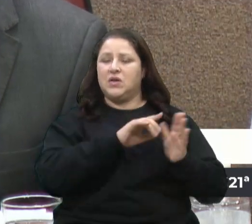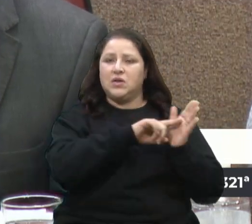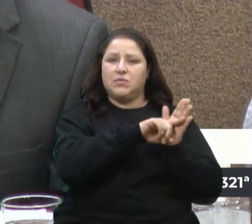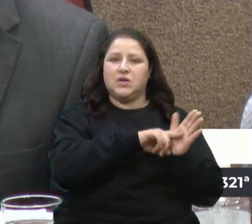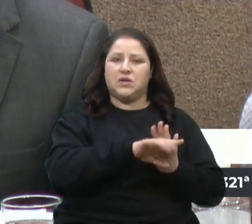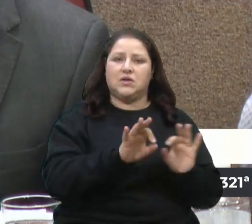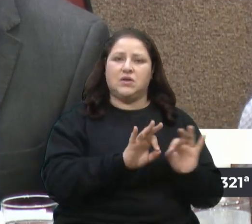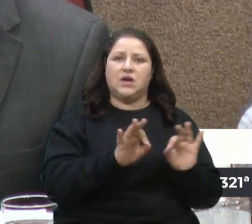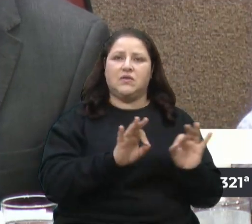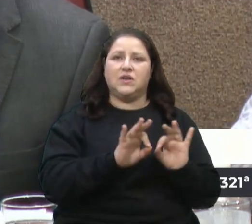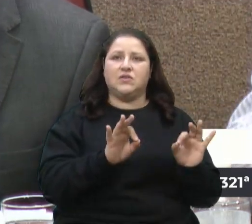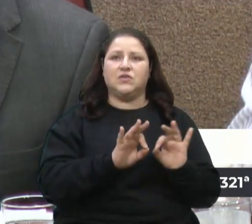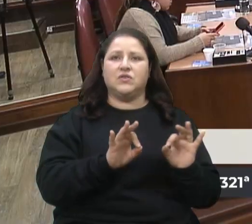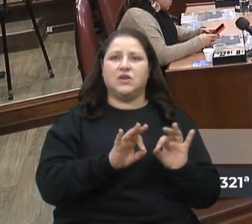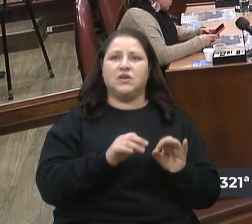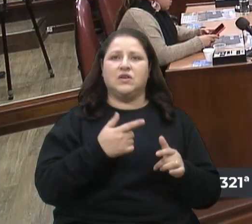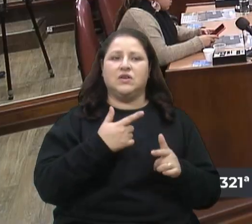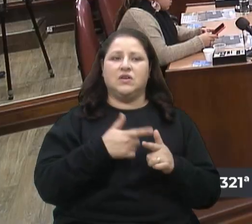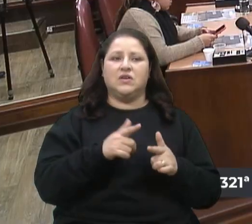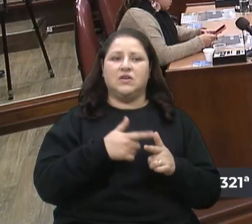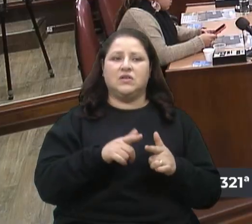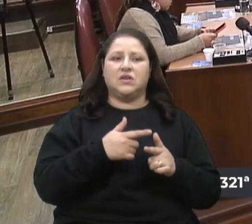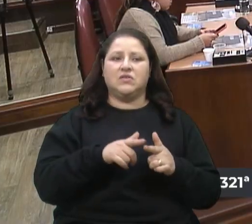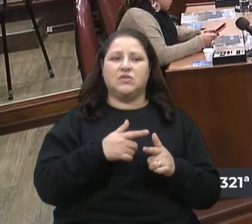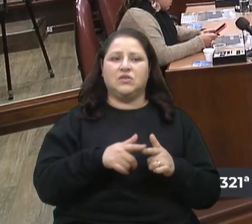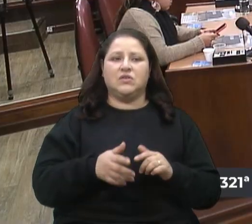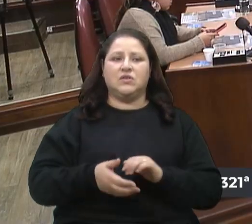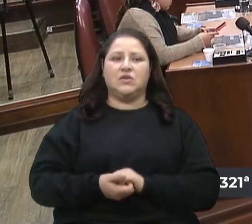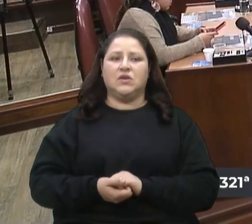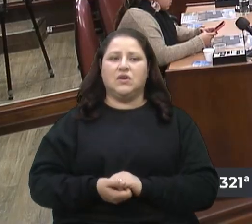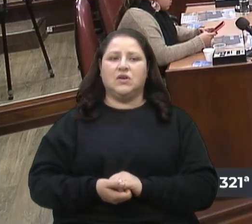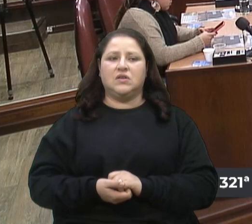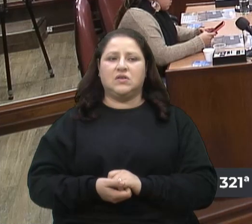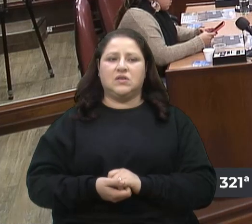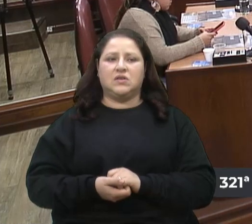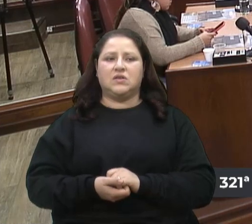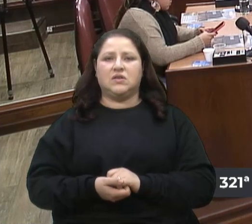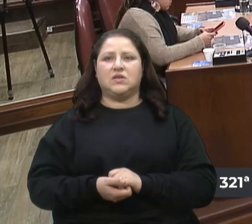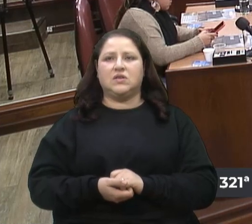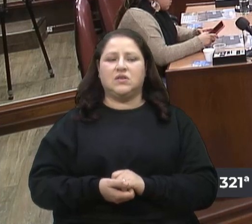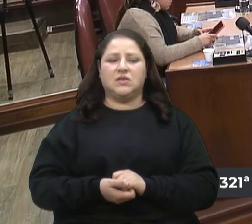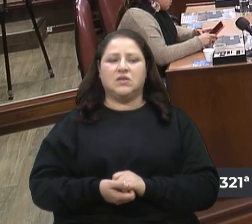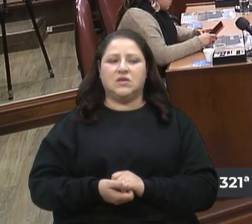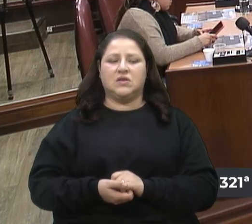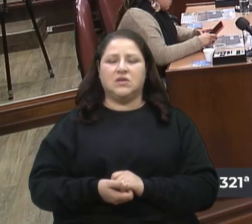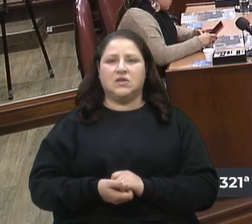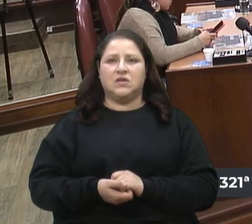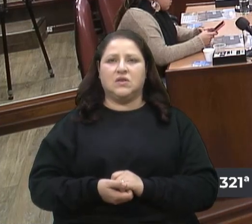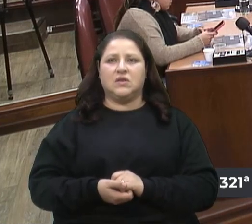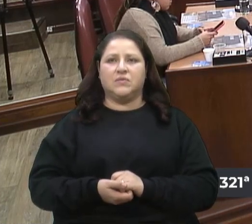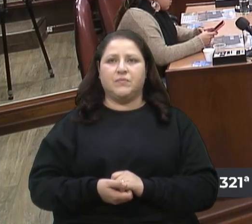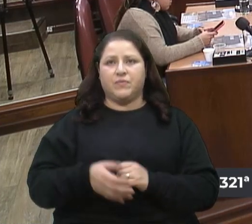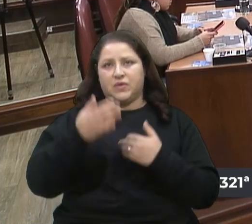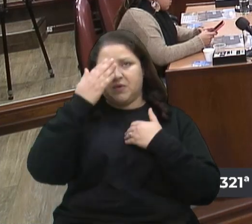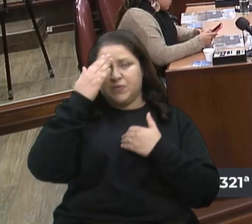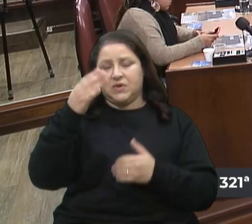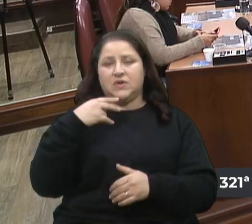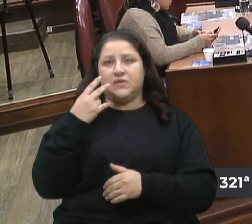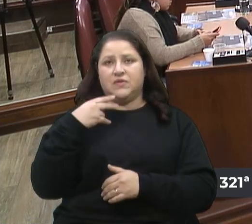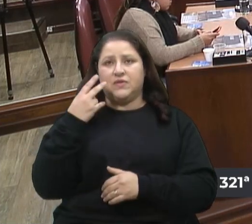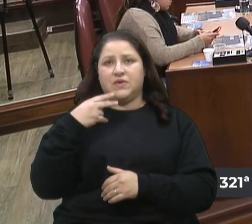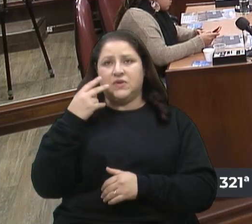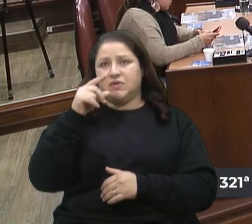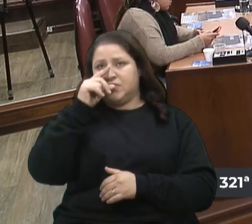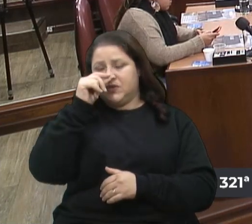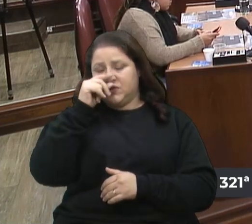que a gente vai enfrentar. Obrigado. Bom, vereador Fantinel, eu já era para ter trazido esses dados aqui do IBGE e vou